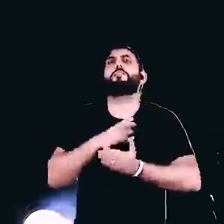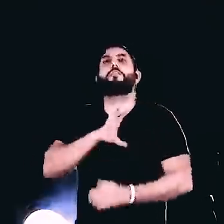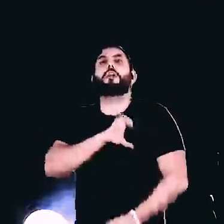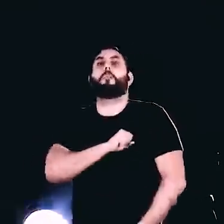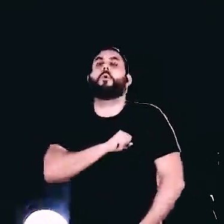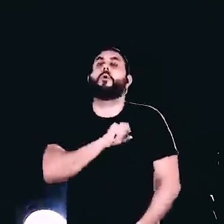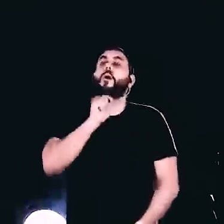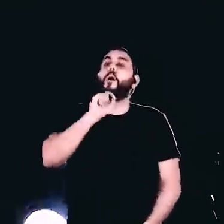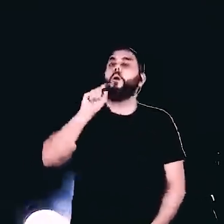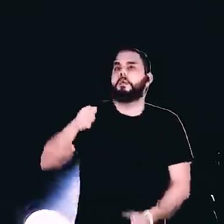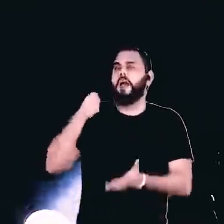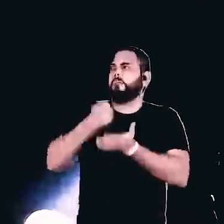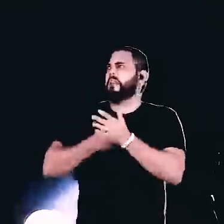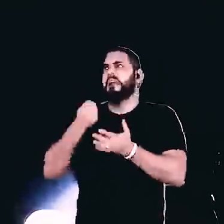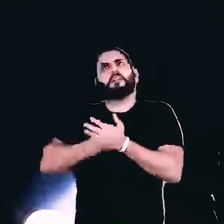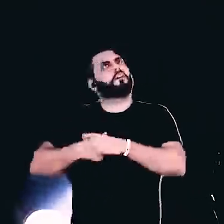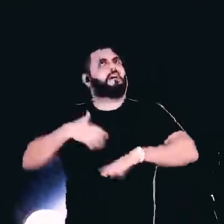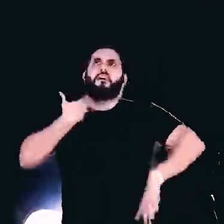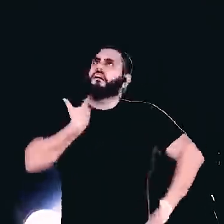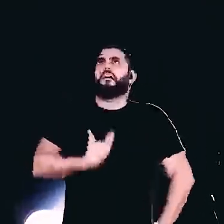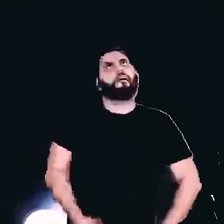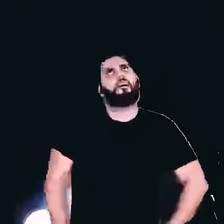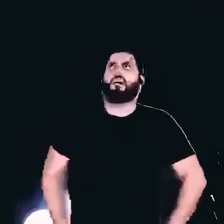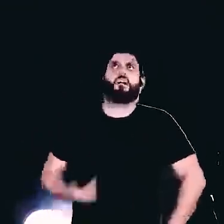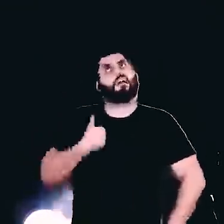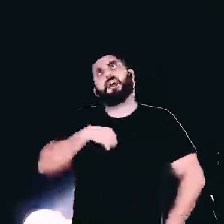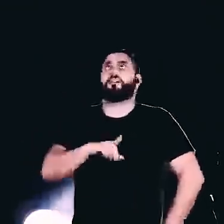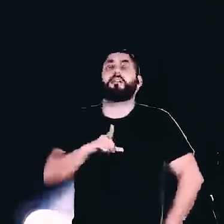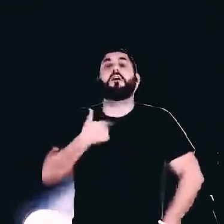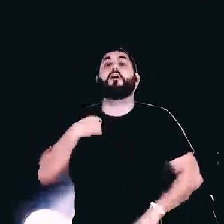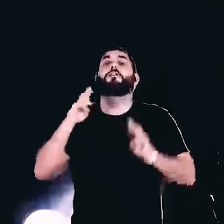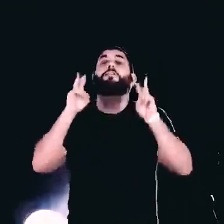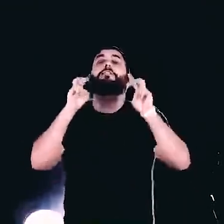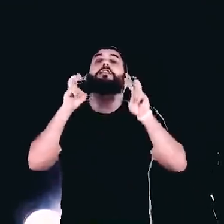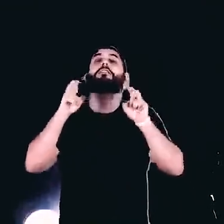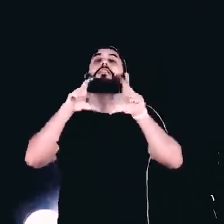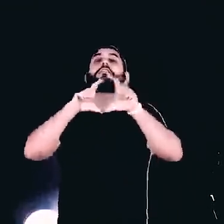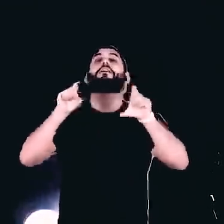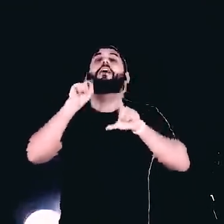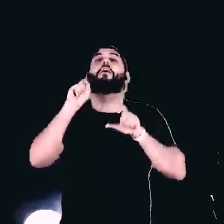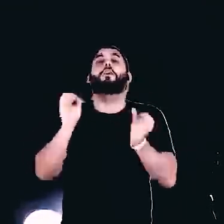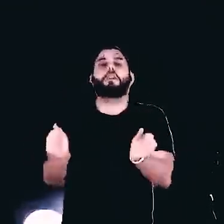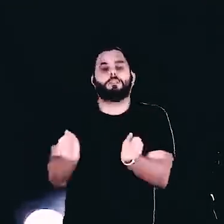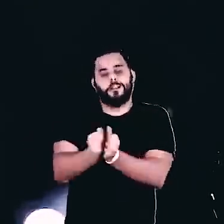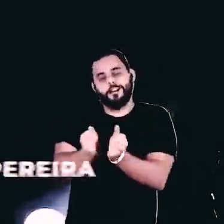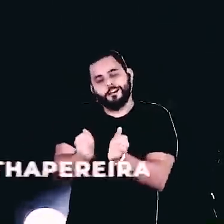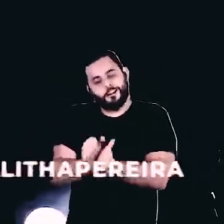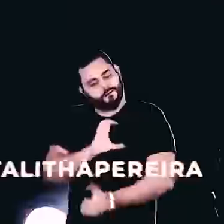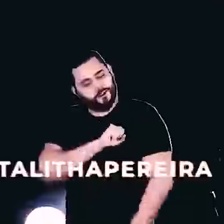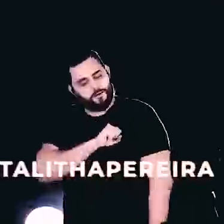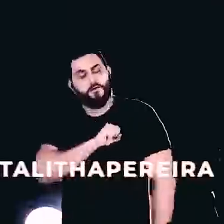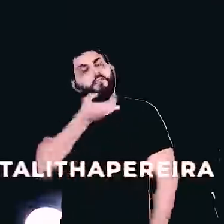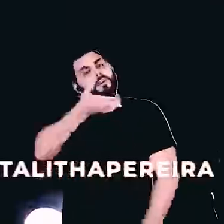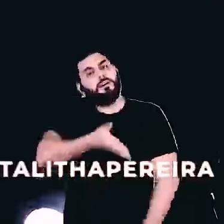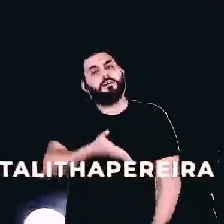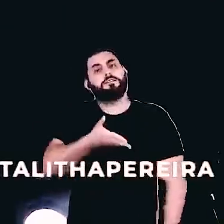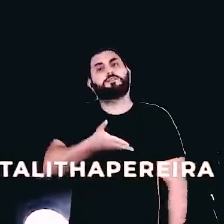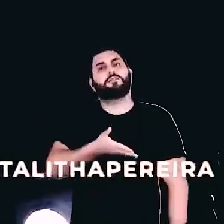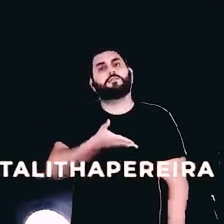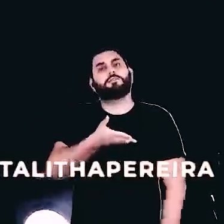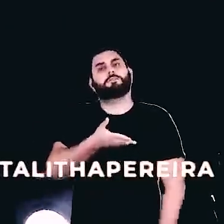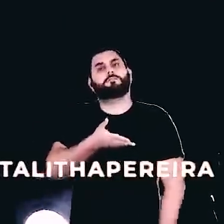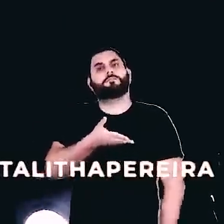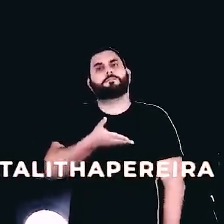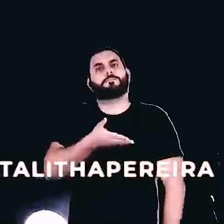não por obrigação. Eu coloquei o título dessa mensagem, Escravo por Amor, porque foi isso que Onésimo foi